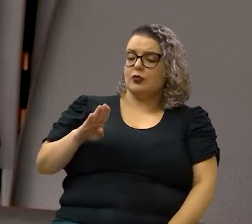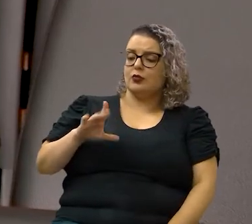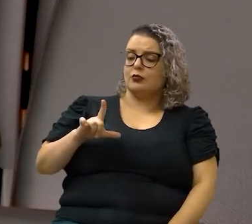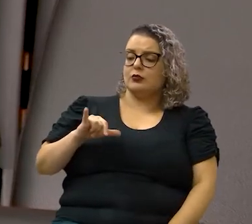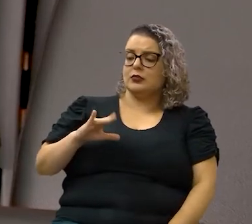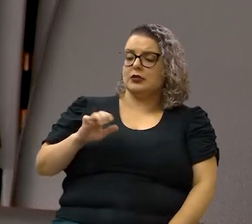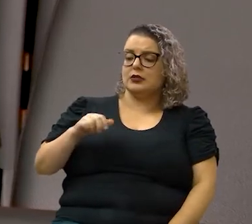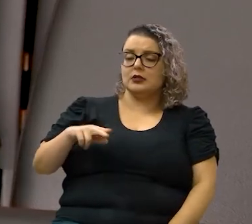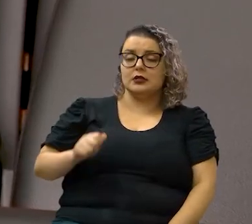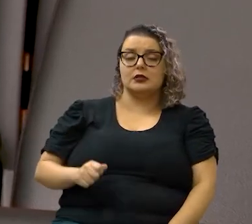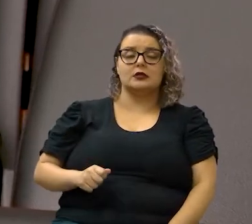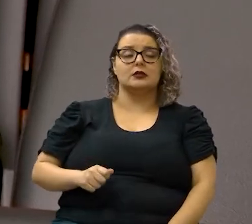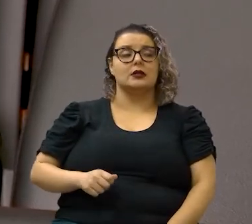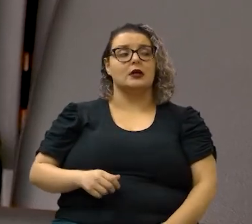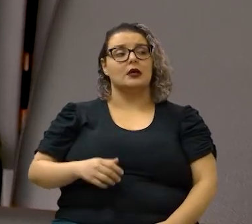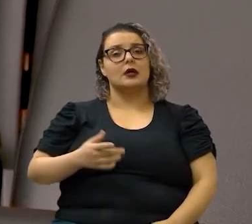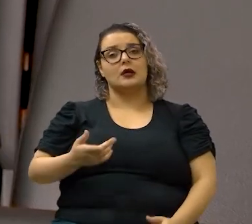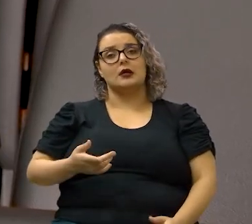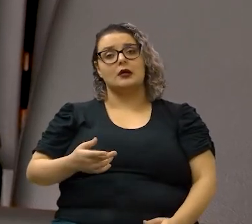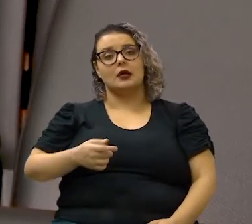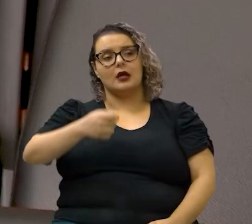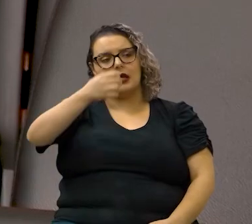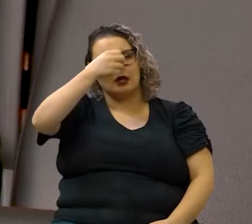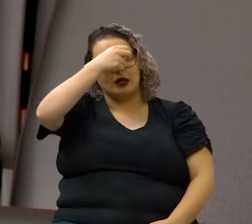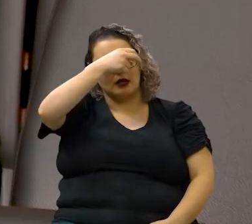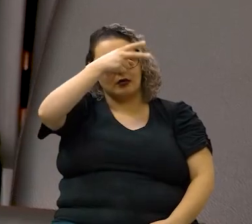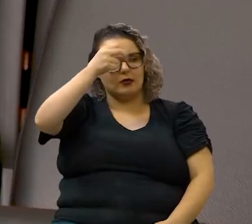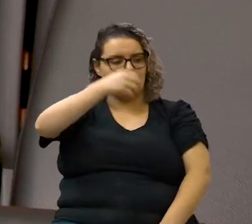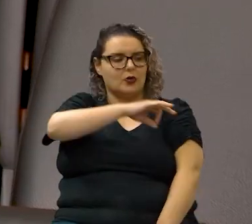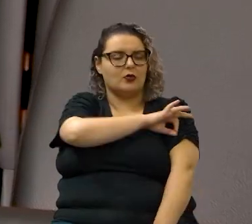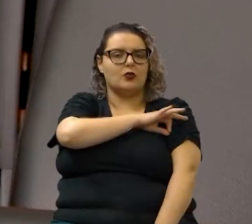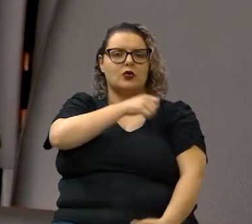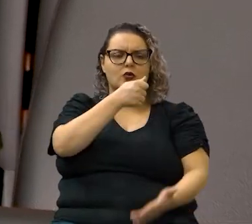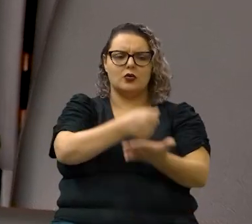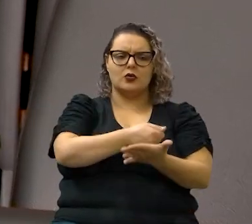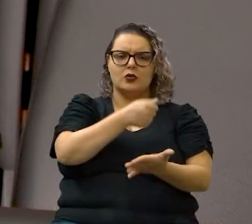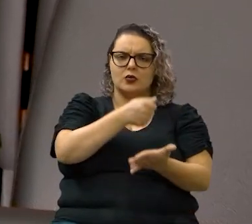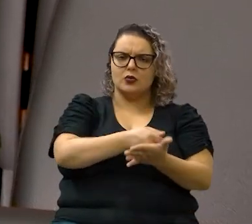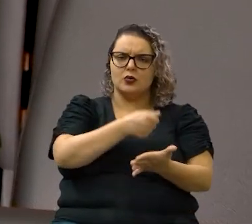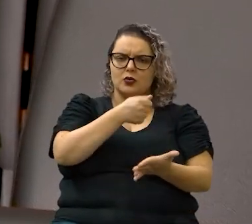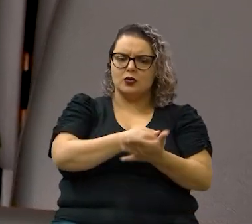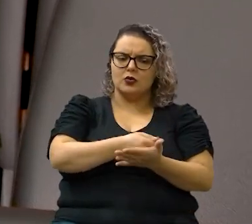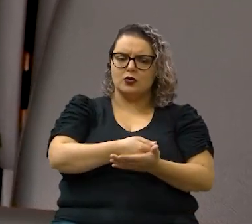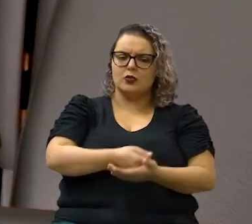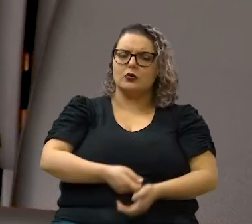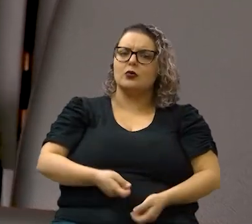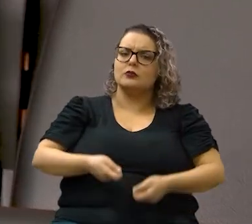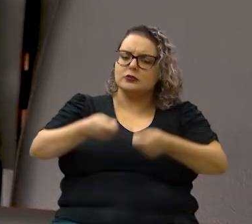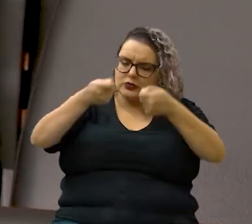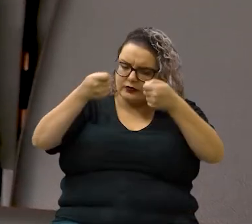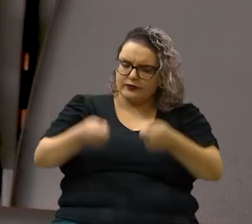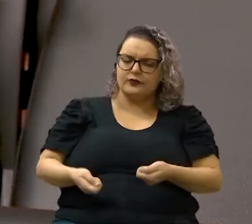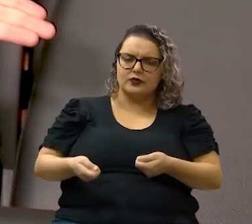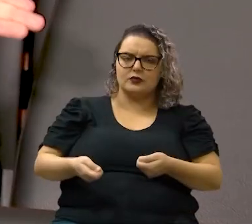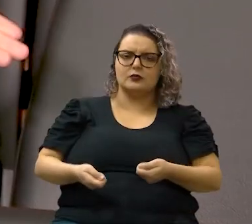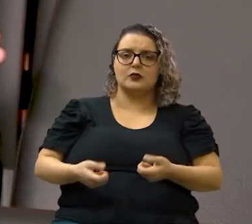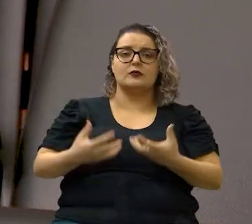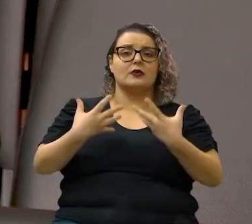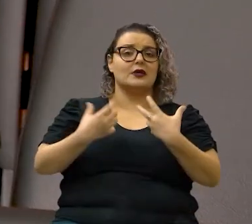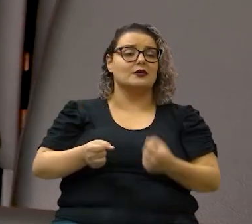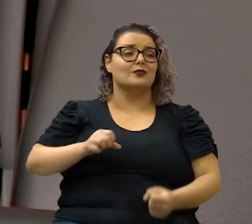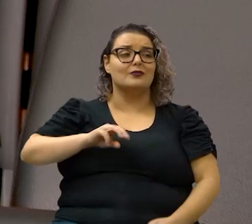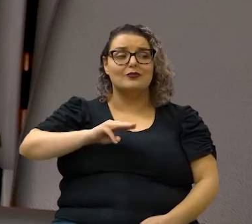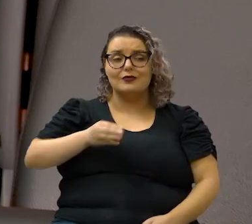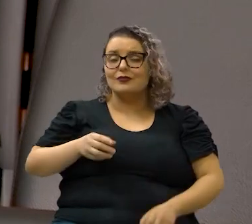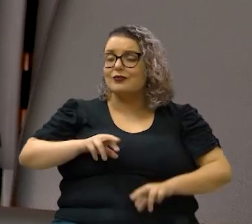que a prefeitura cobre de forma contundente esse consórcio que venceu o processo licitatório e que vai receber